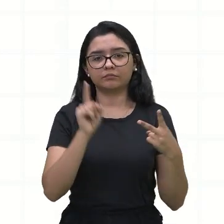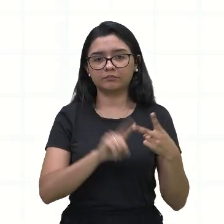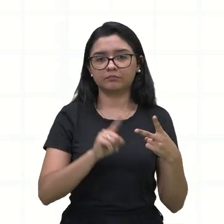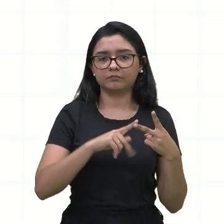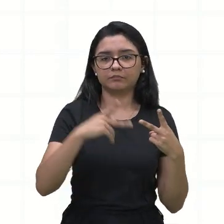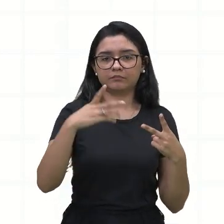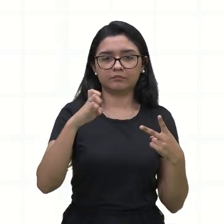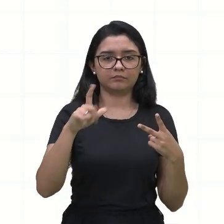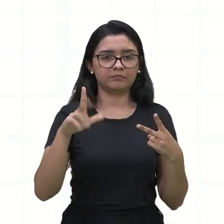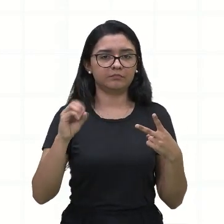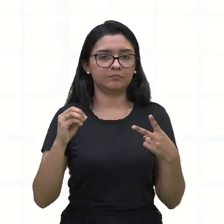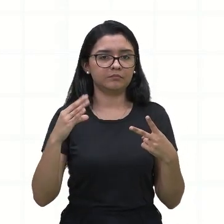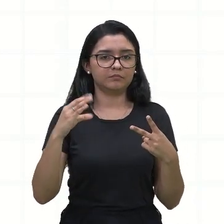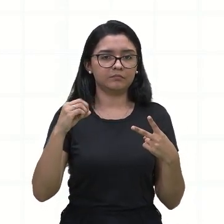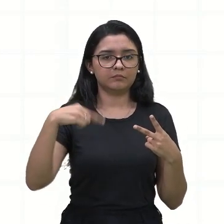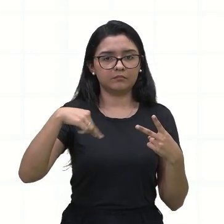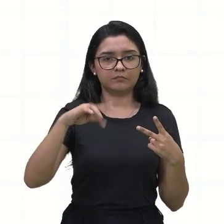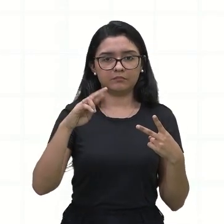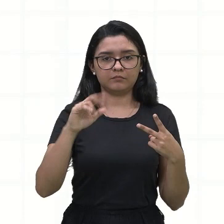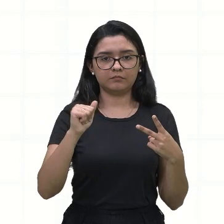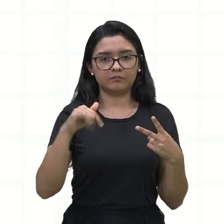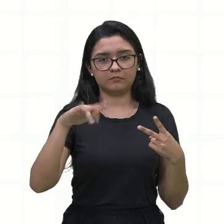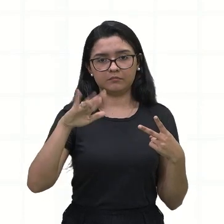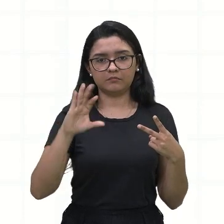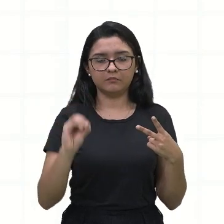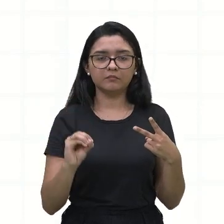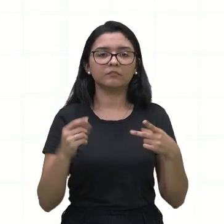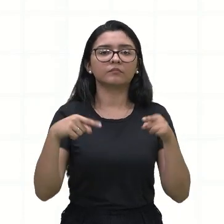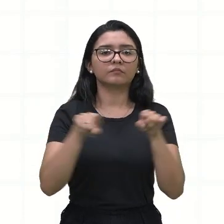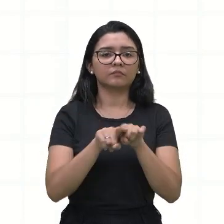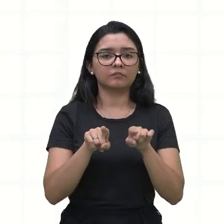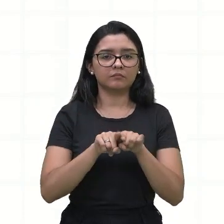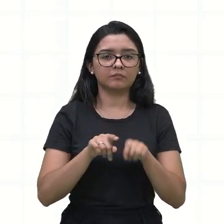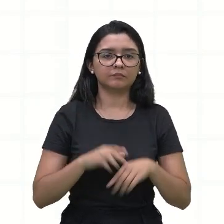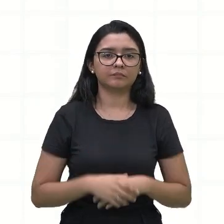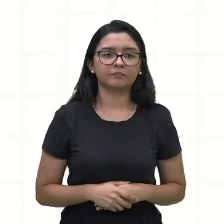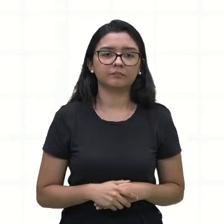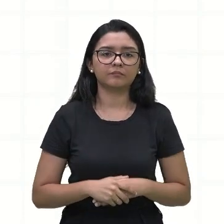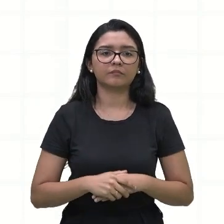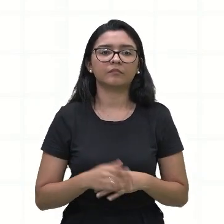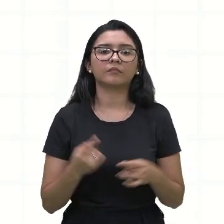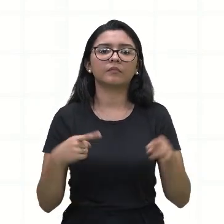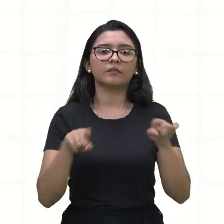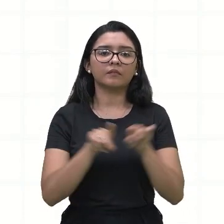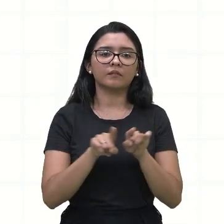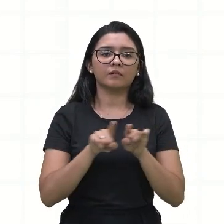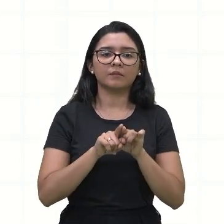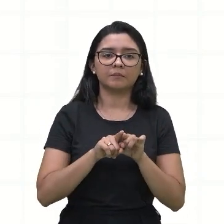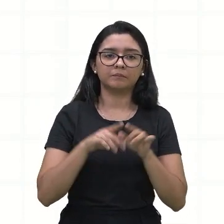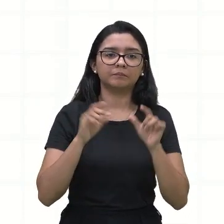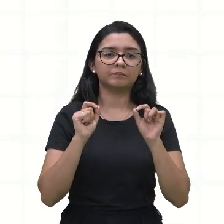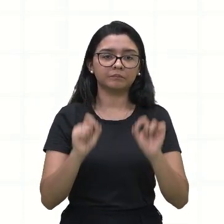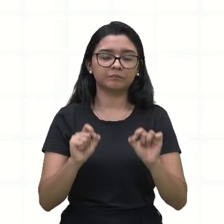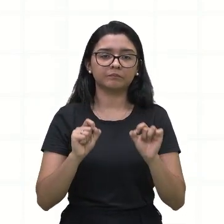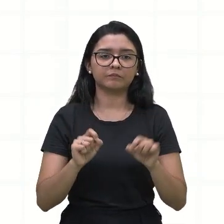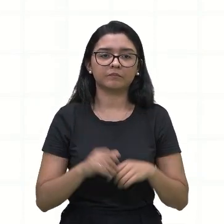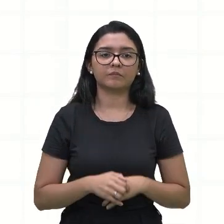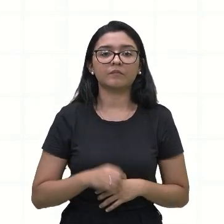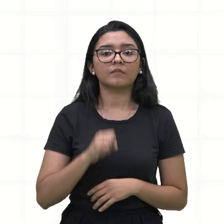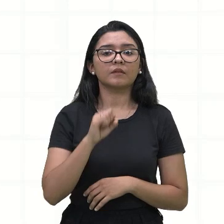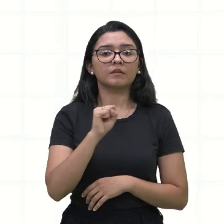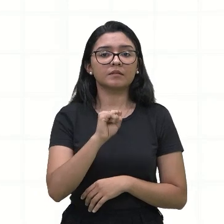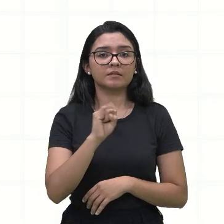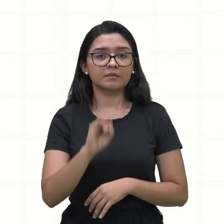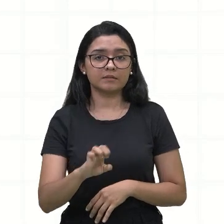falei aqui, na adição, ok? Prosseguindo aqui. Ou separação de argumentos, se é uma